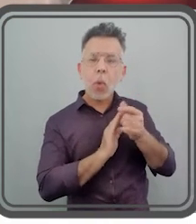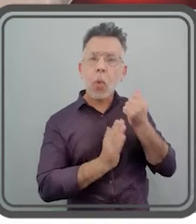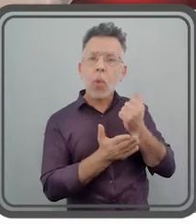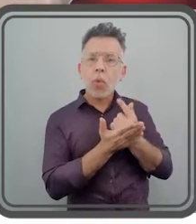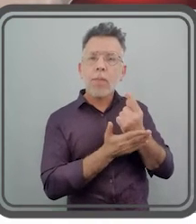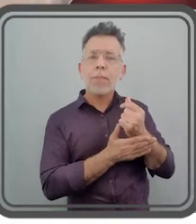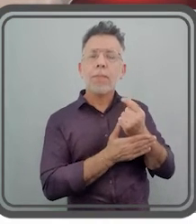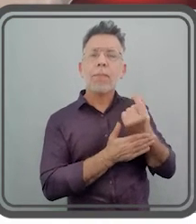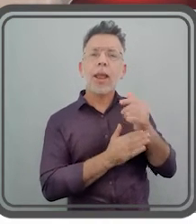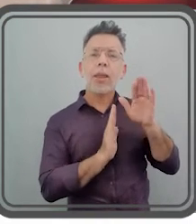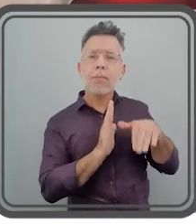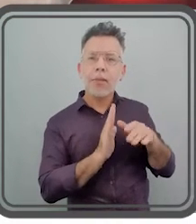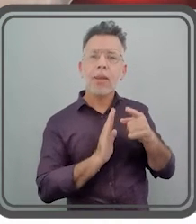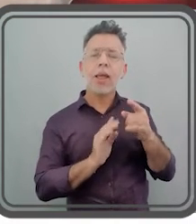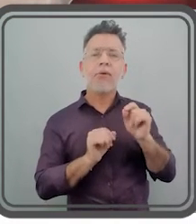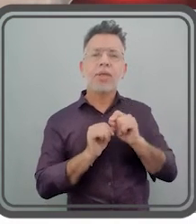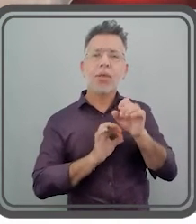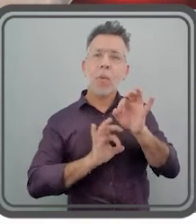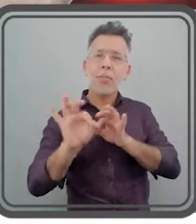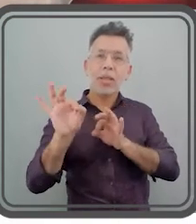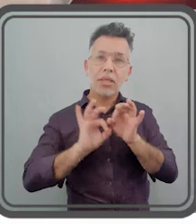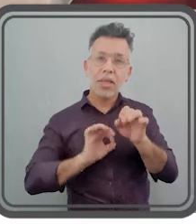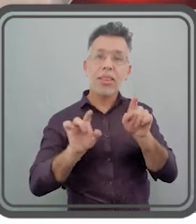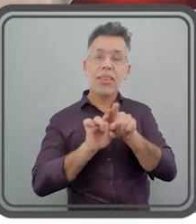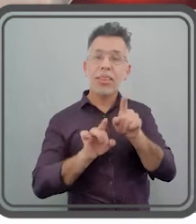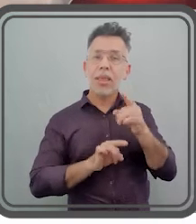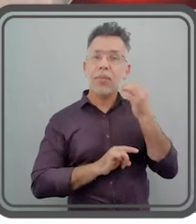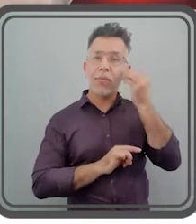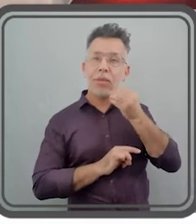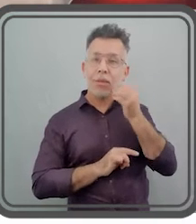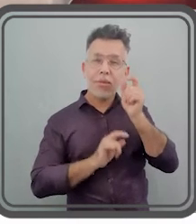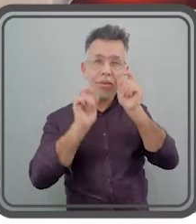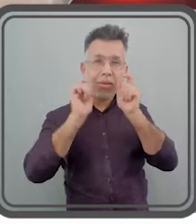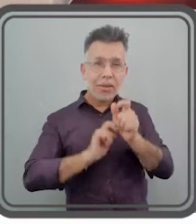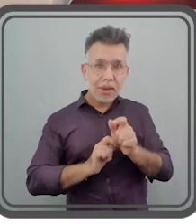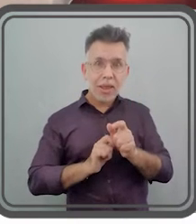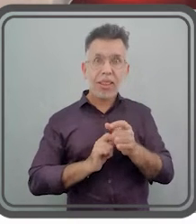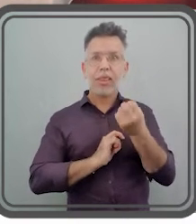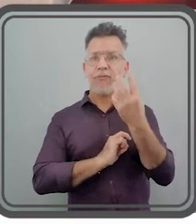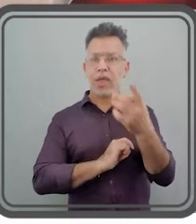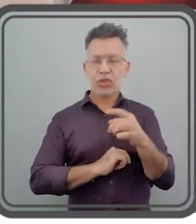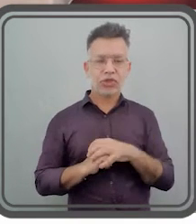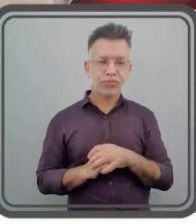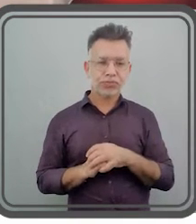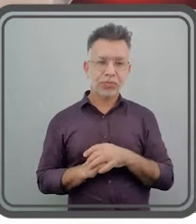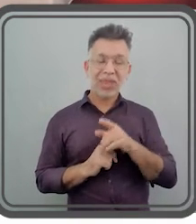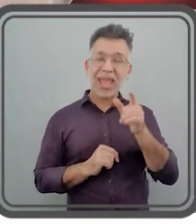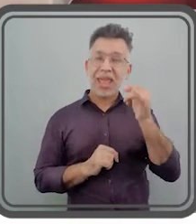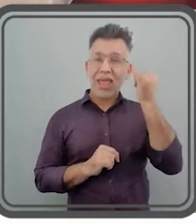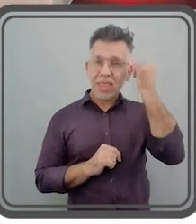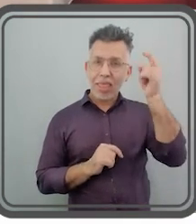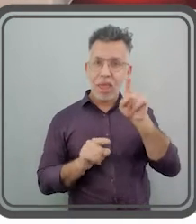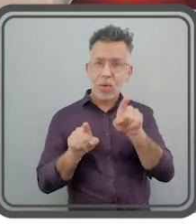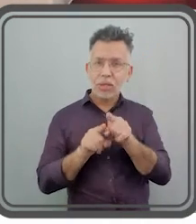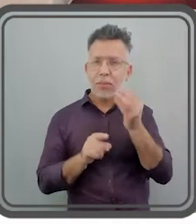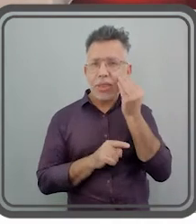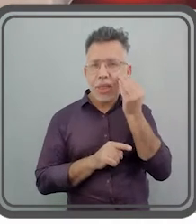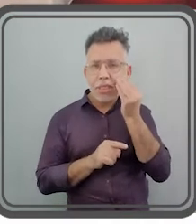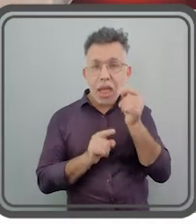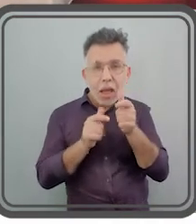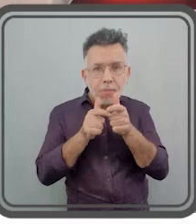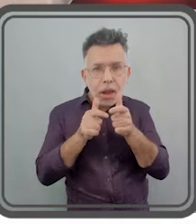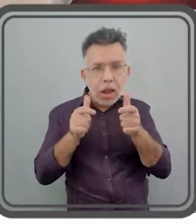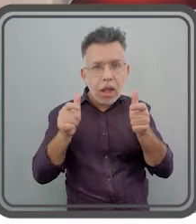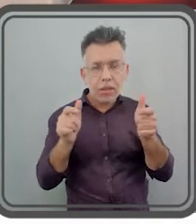passagem mais barata né consigo fazer um clã ah e tem uma experiência interessante de de viagem e a ideia agora juntamente tentar